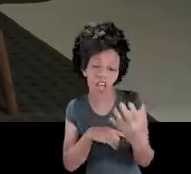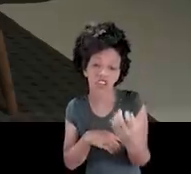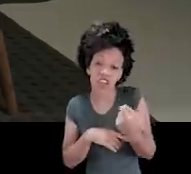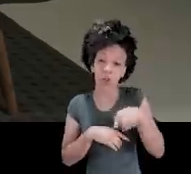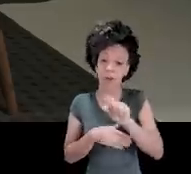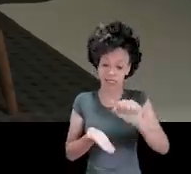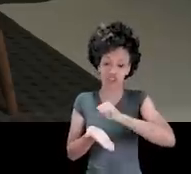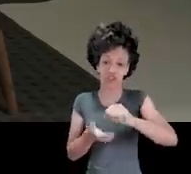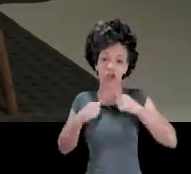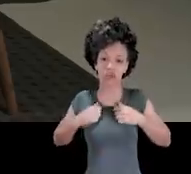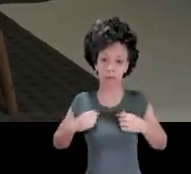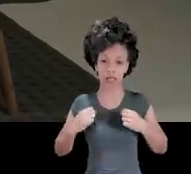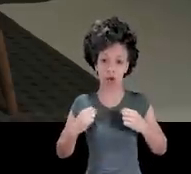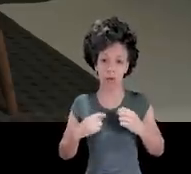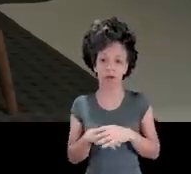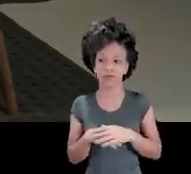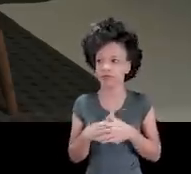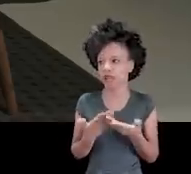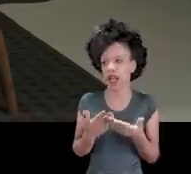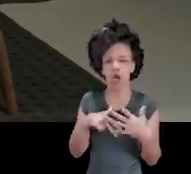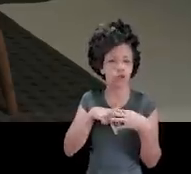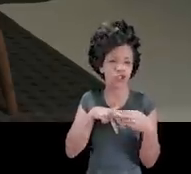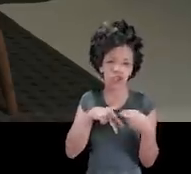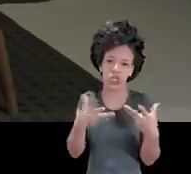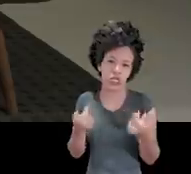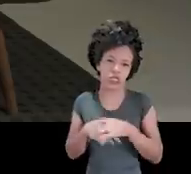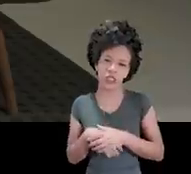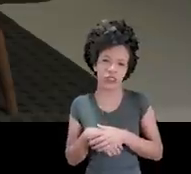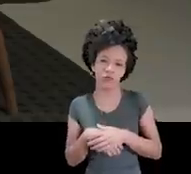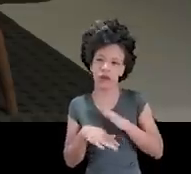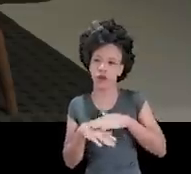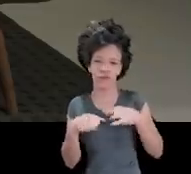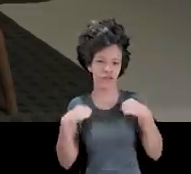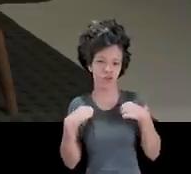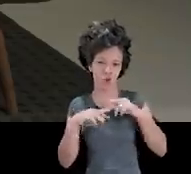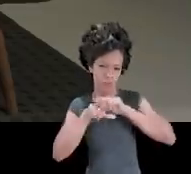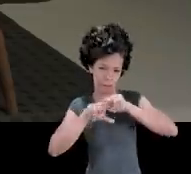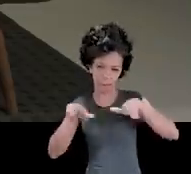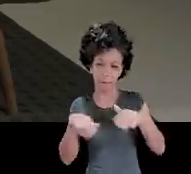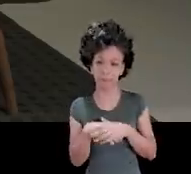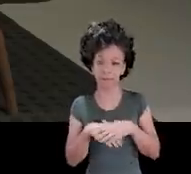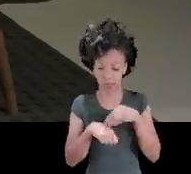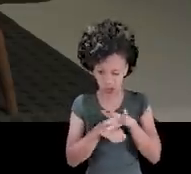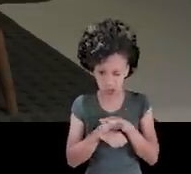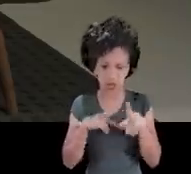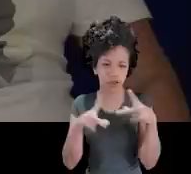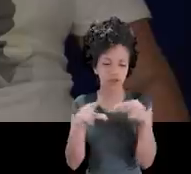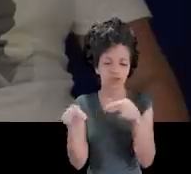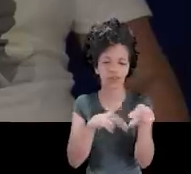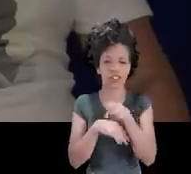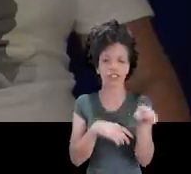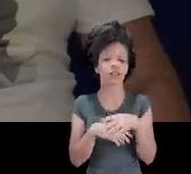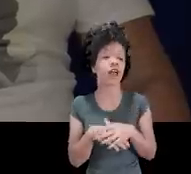passar. Uhum. Estamos aqui com um grande, quase que um estilista, né? O cara que fez pô, roupa pra caramba, é a dica. No final vocês vão ganhar esse presentinho.